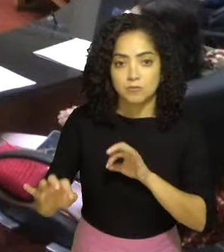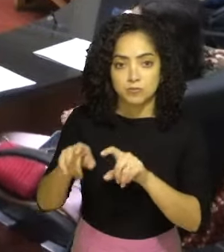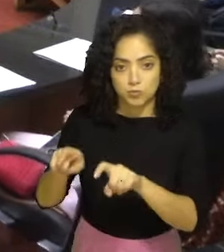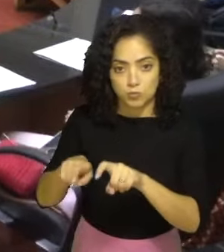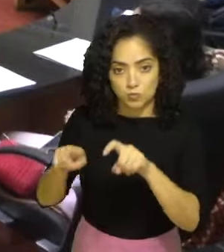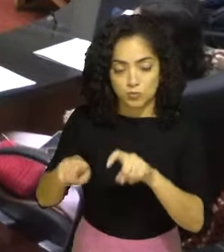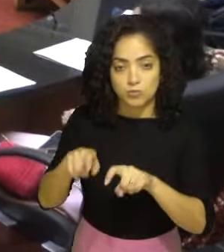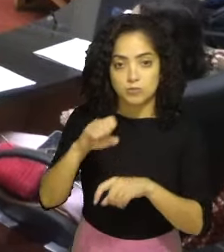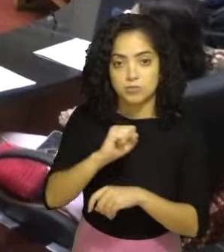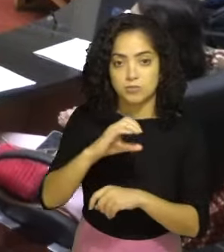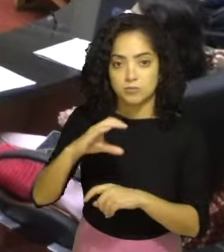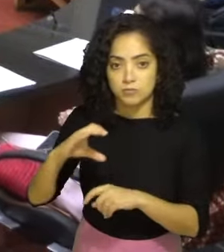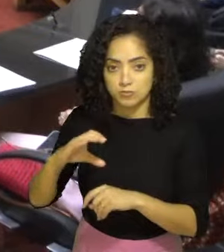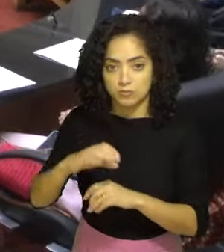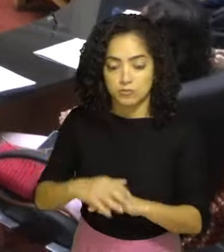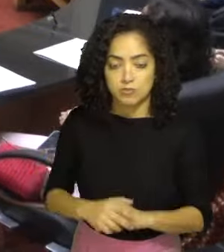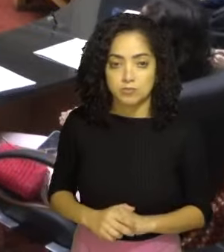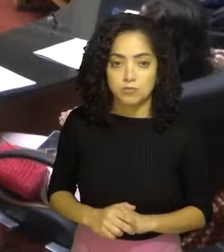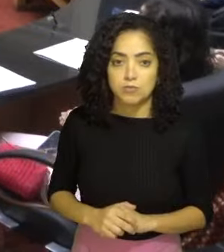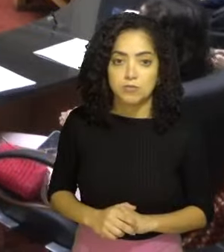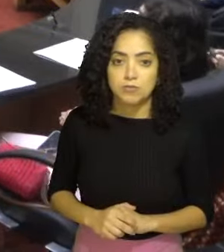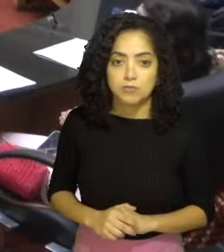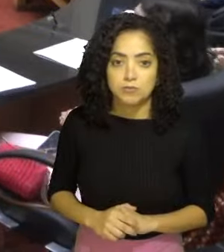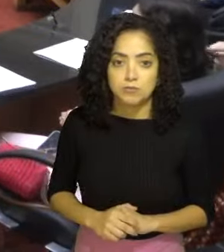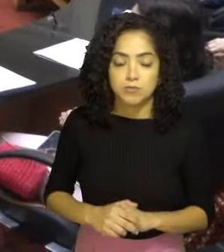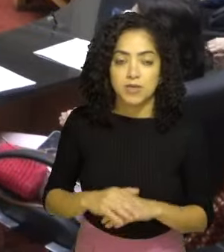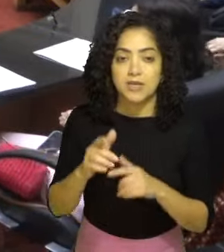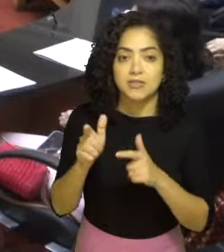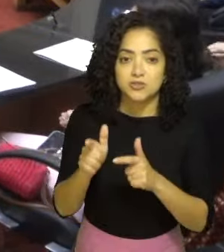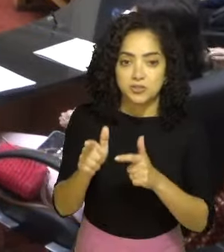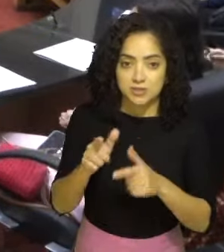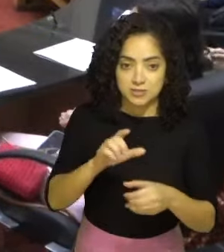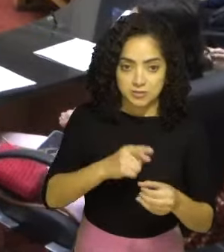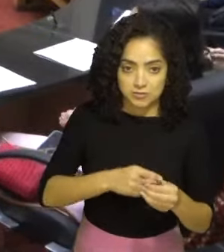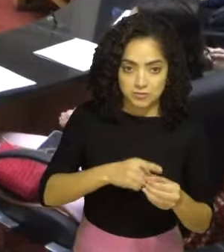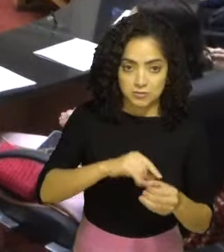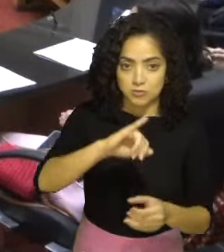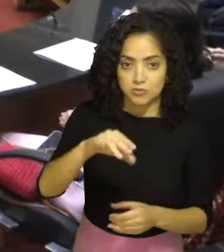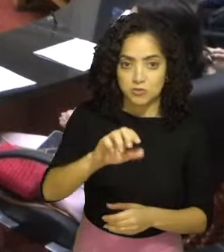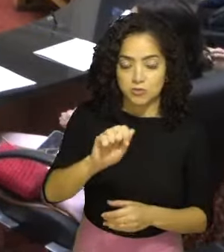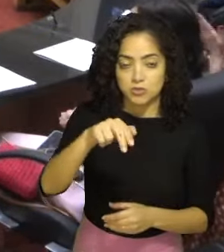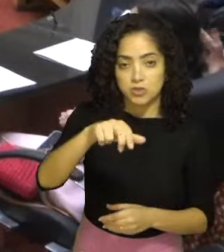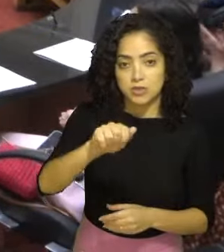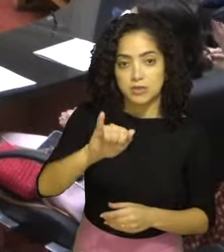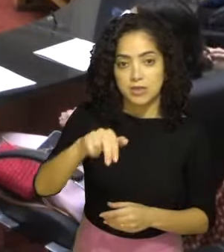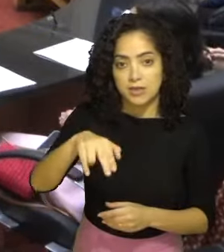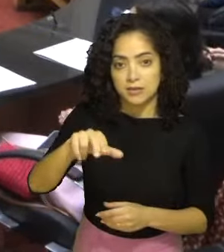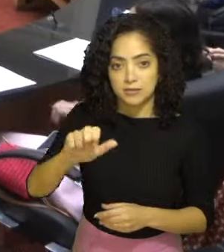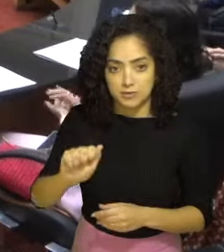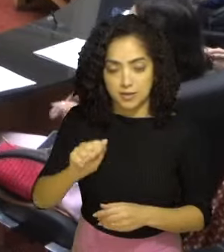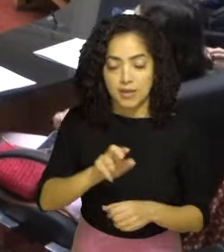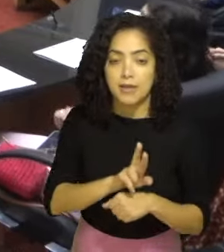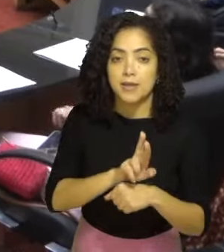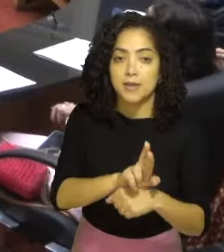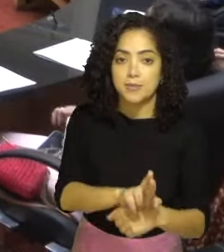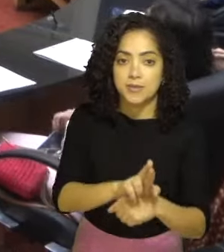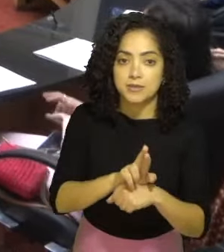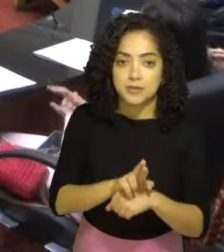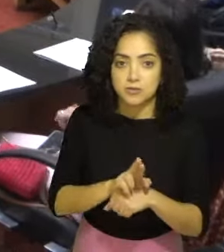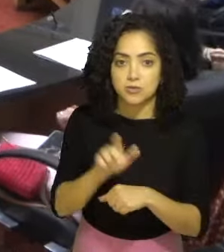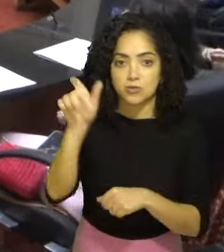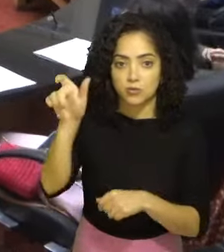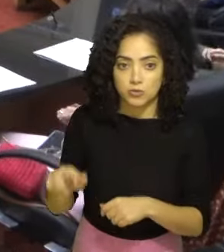Catarina, Estação Experimental de Caçador, doutora Janaína Pereira dos Santos, neste ato representada pela